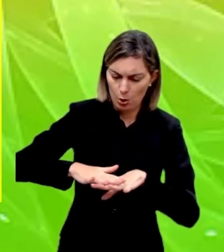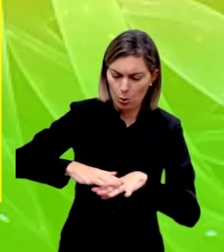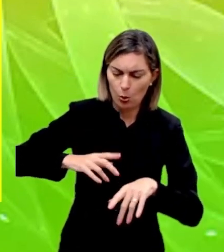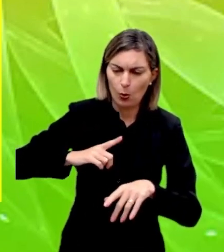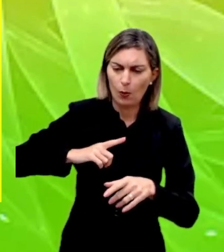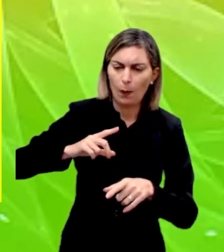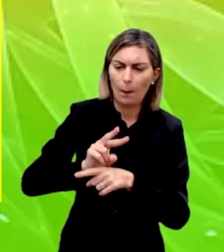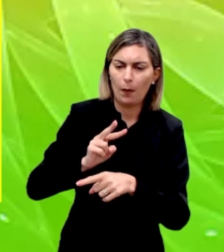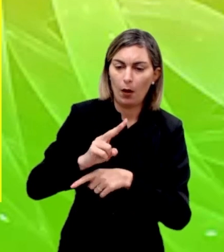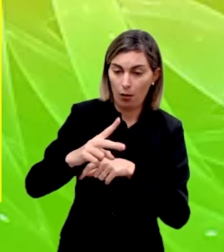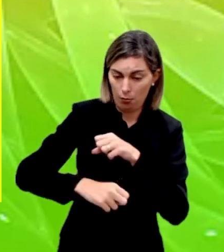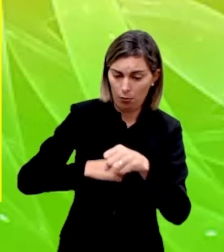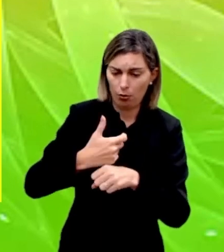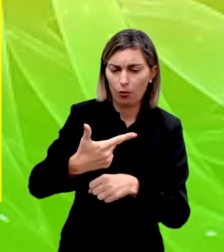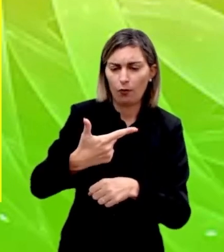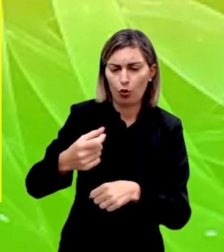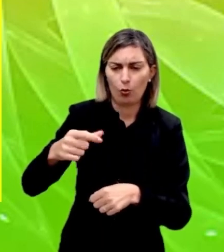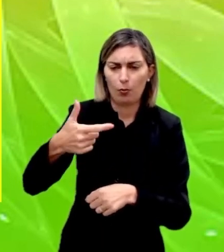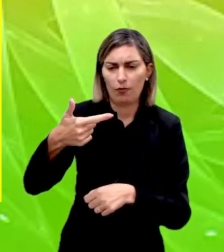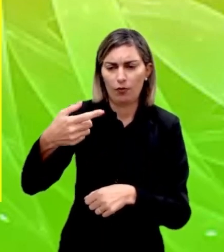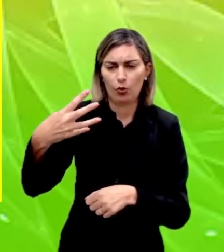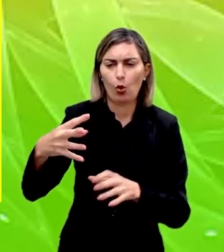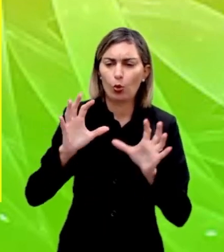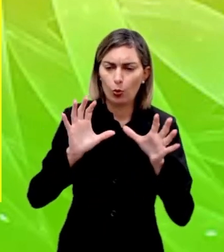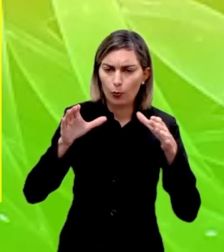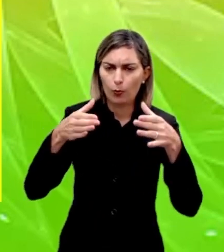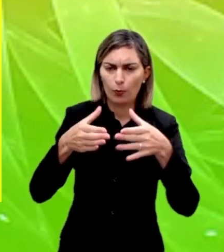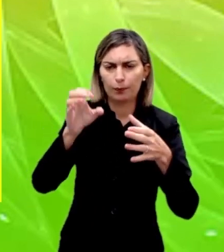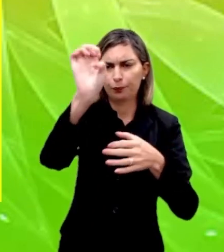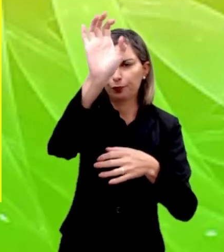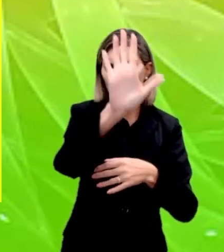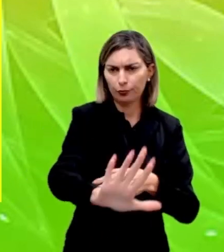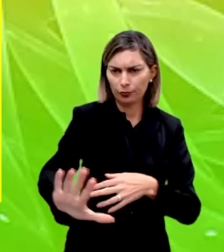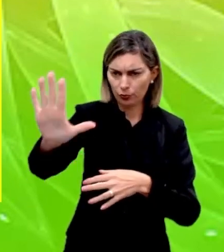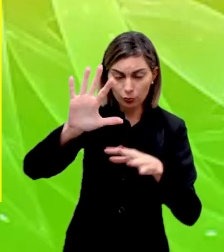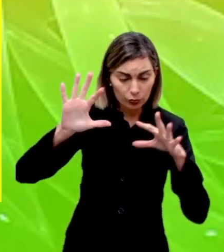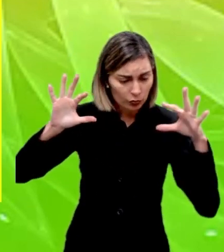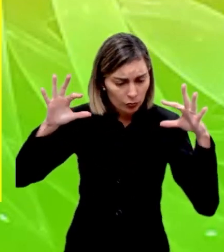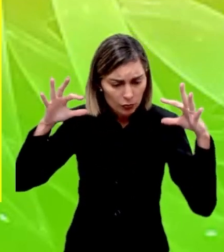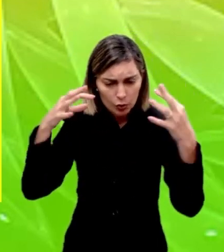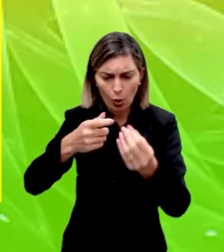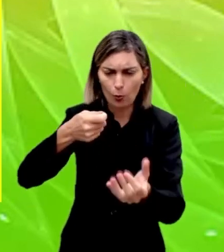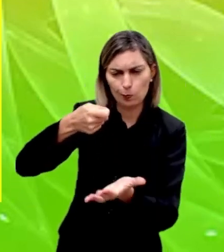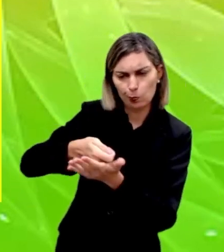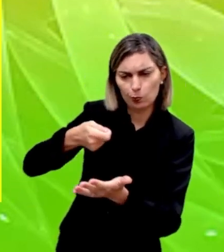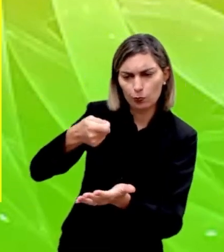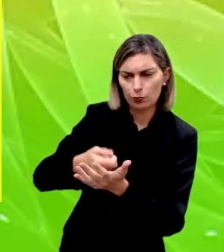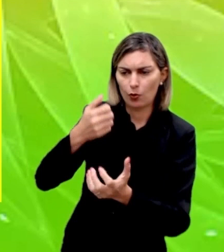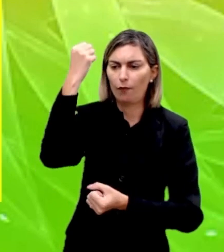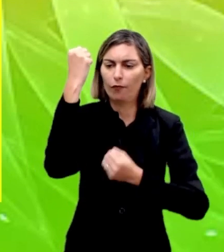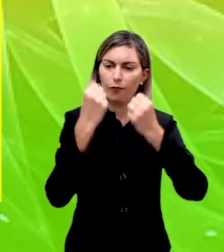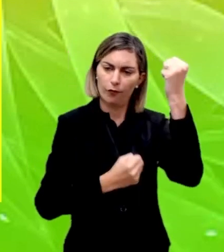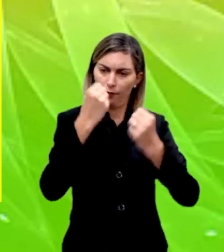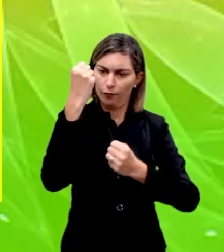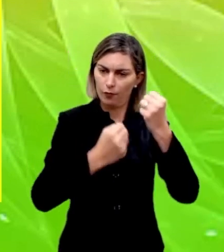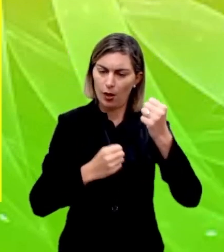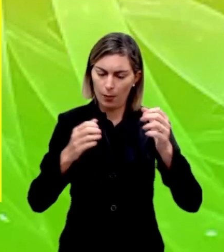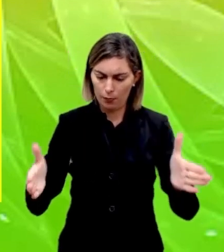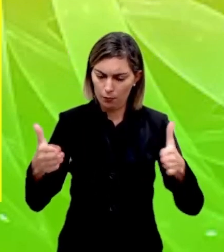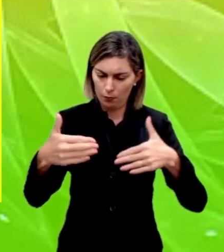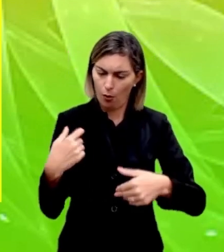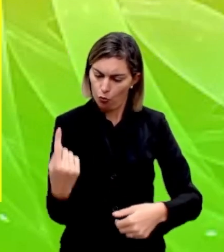vem, 2024, a comunidade europeia todinha vai obrigar que as fábricas de máquina de